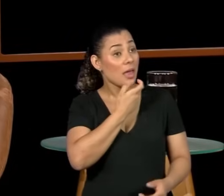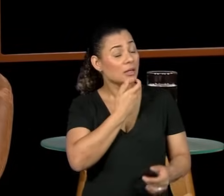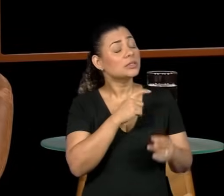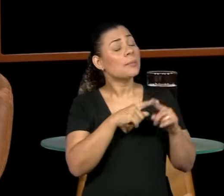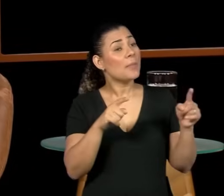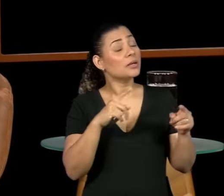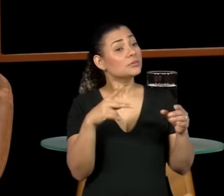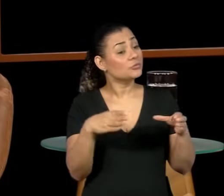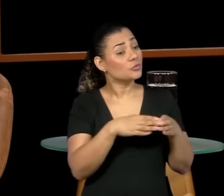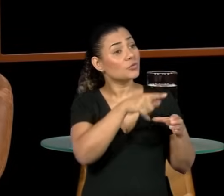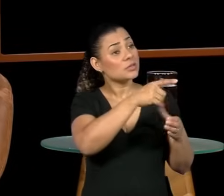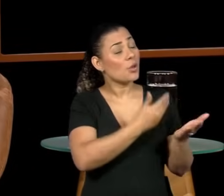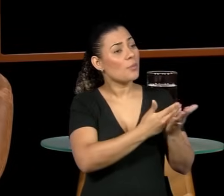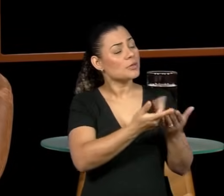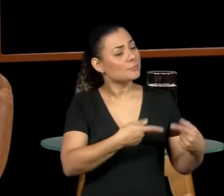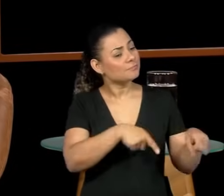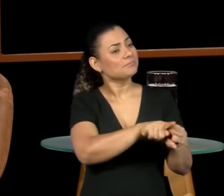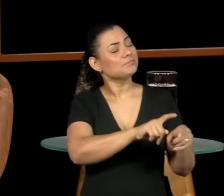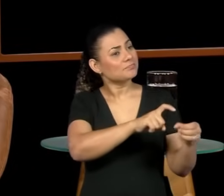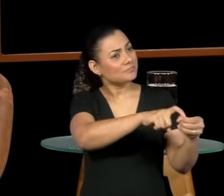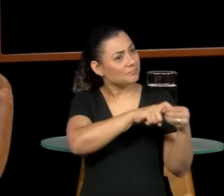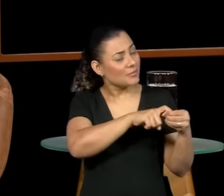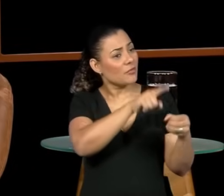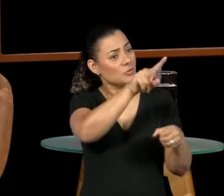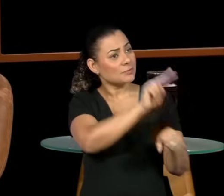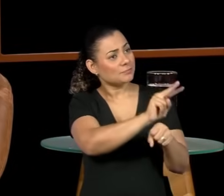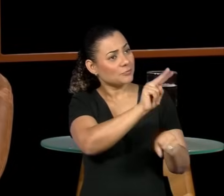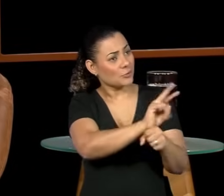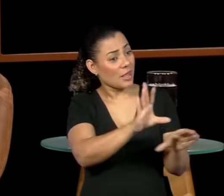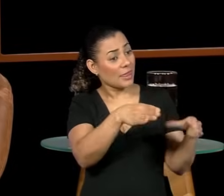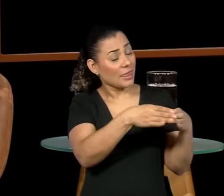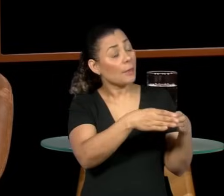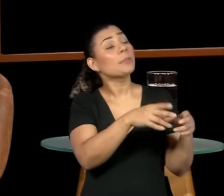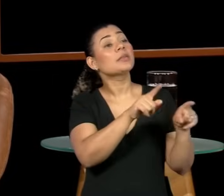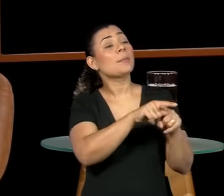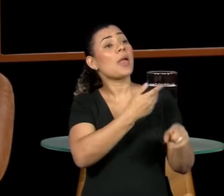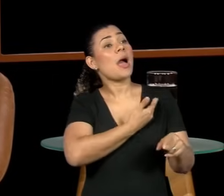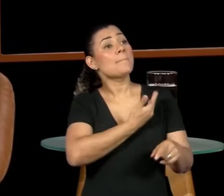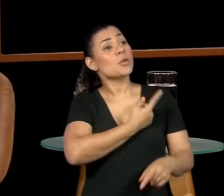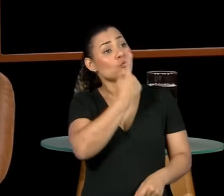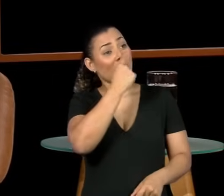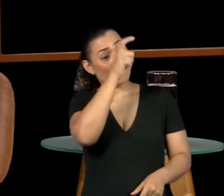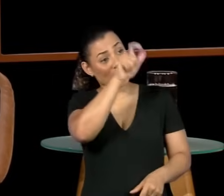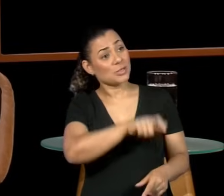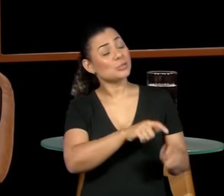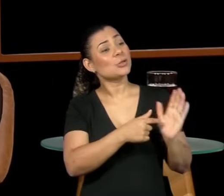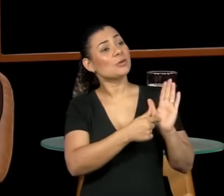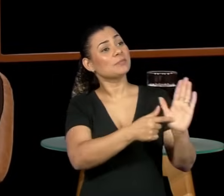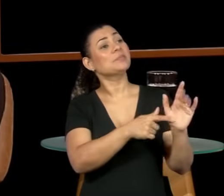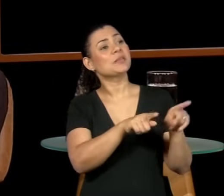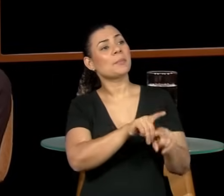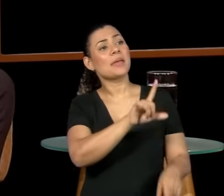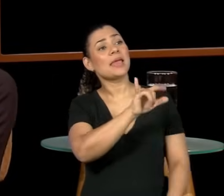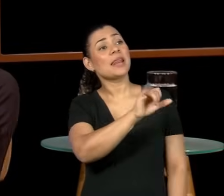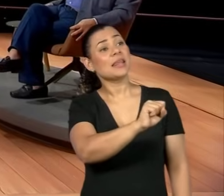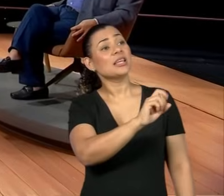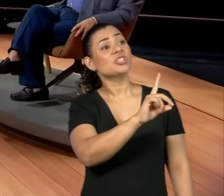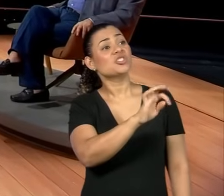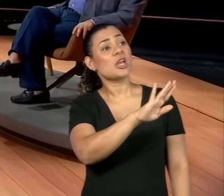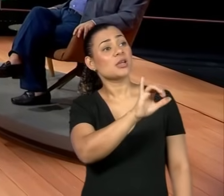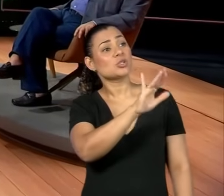você passa a empresariar a banda, o grupo, e se torna amigo dessa pessoa que mandou uma mensagem para você também.